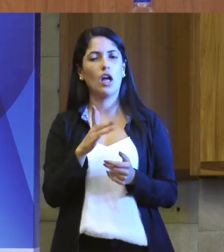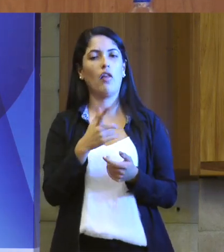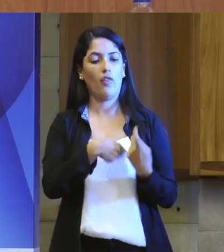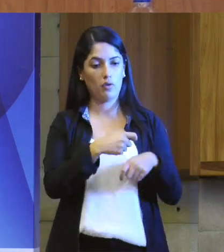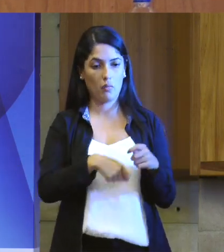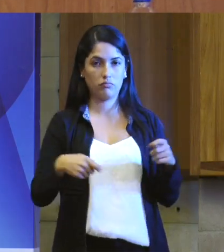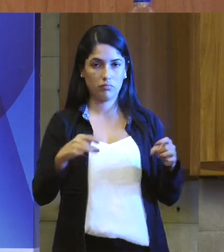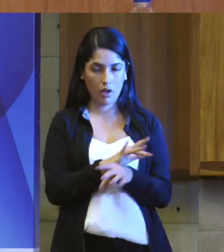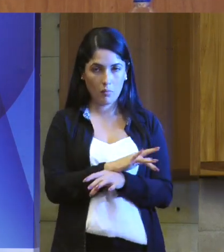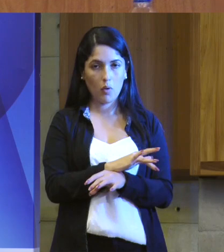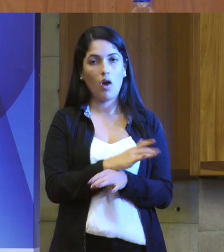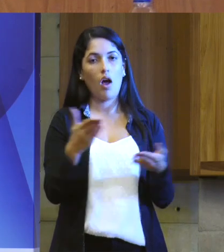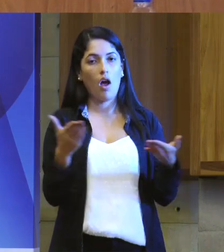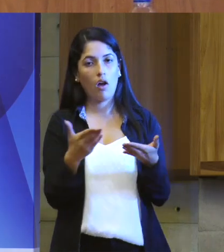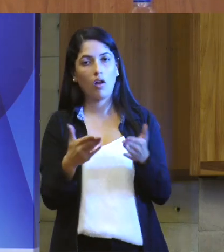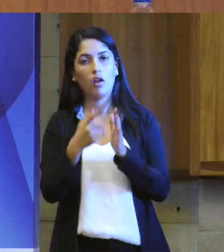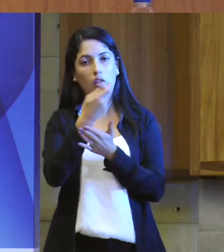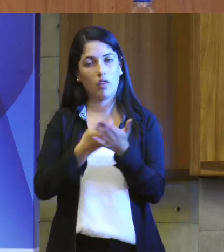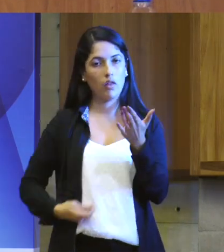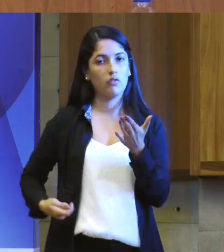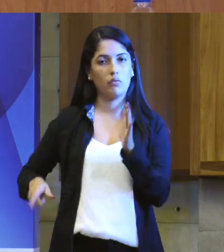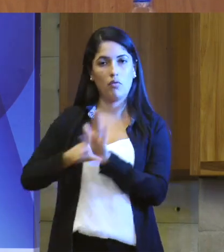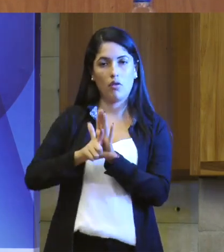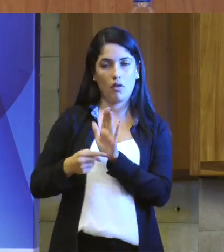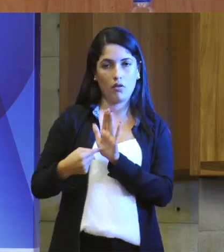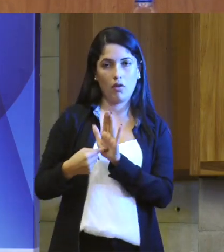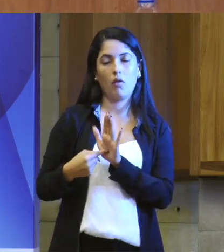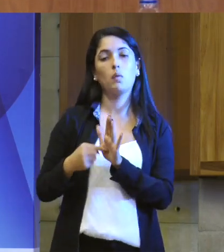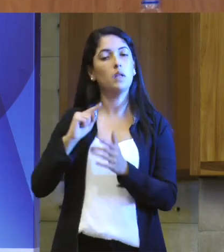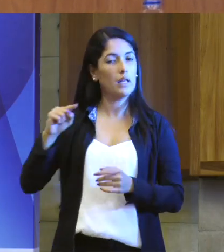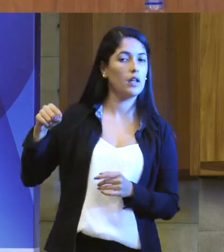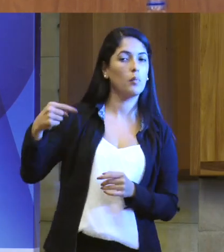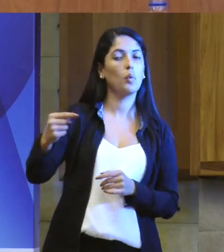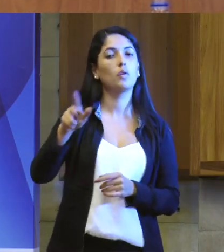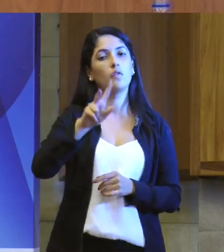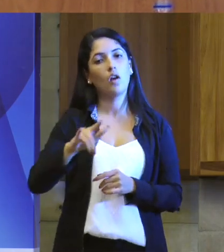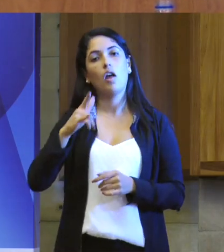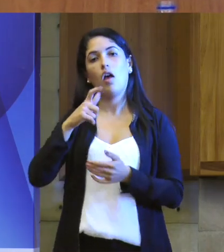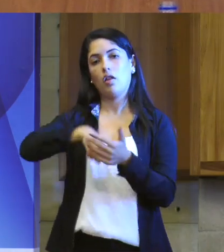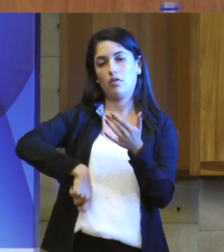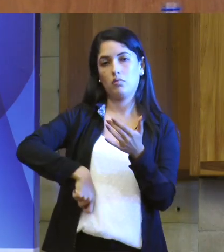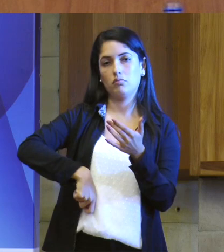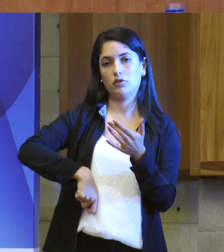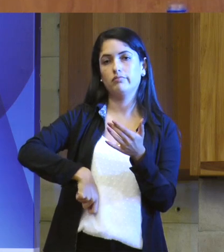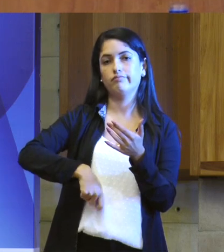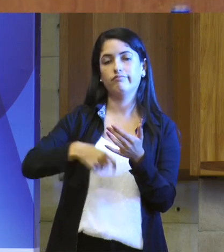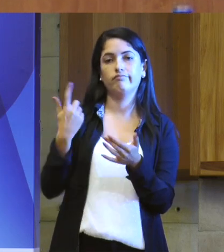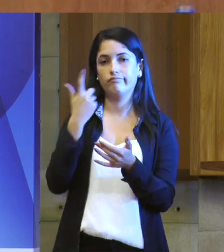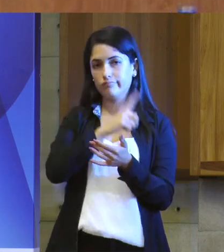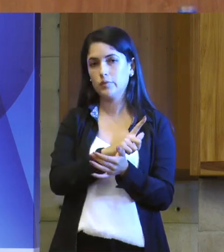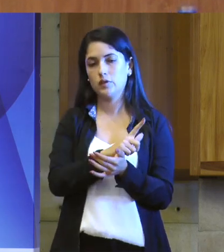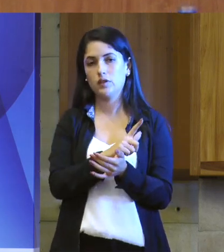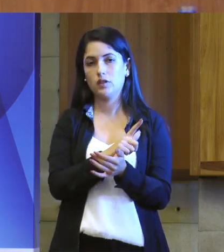estamos na etapa de revisão dos textos legais revisão das listas e depois só aí que nós vamos entrar na etapa de assinatura para depois é a